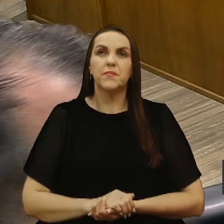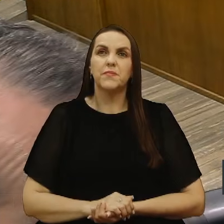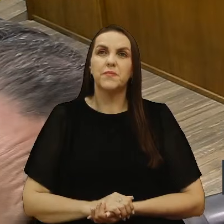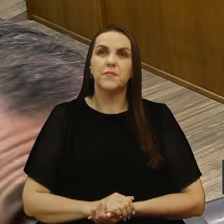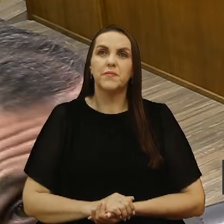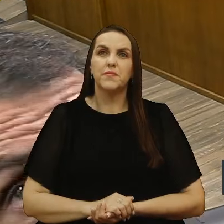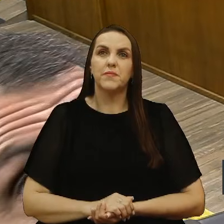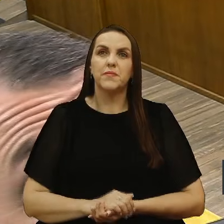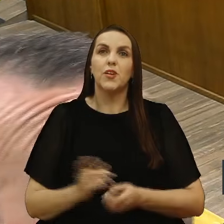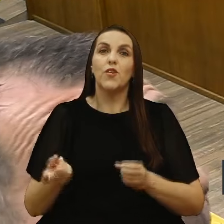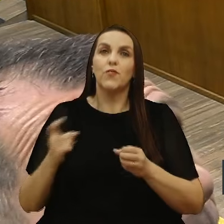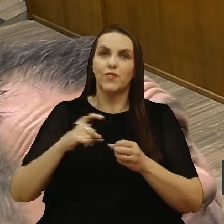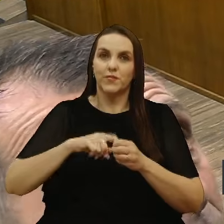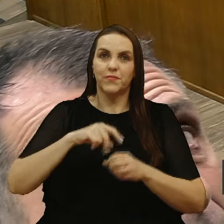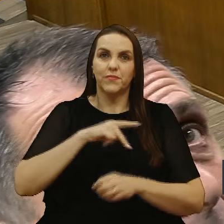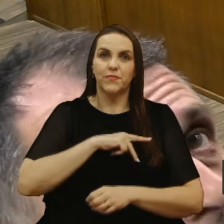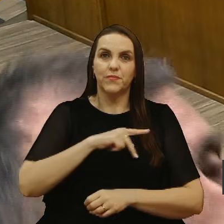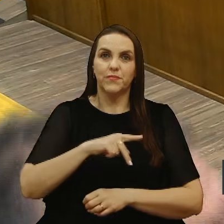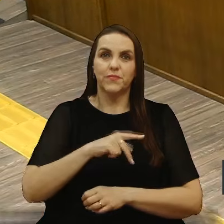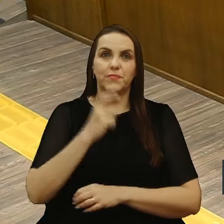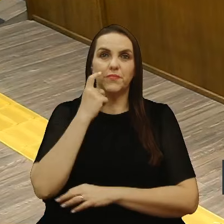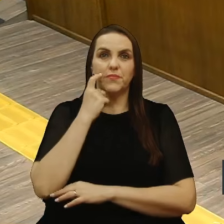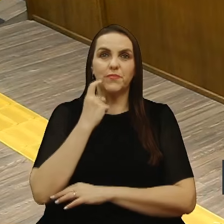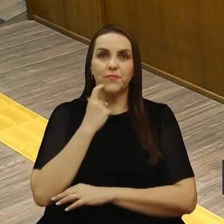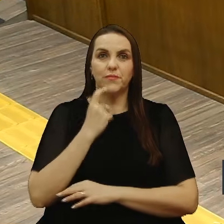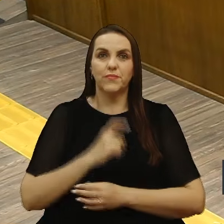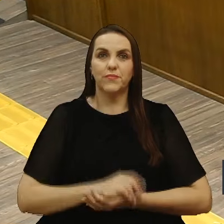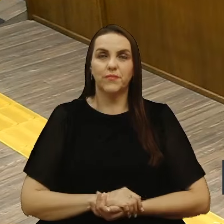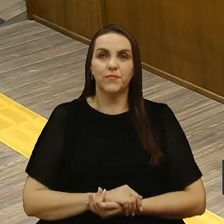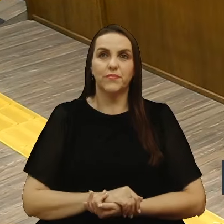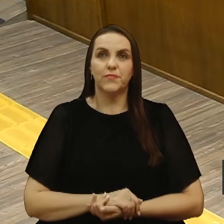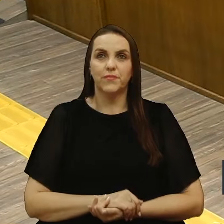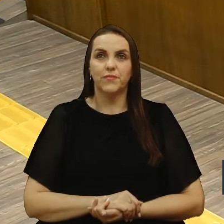Volto os trabalhos ao nosso presidente, vereador Wagner Petri.